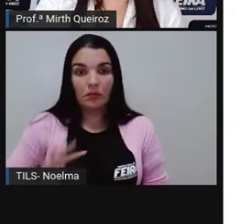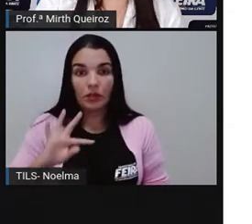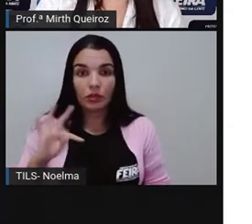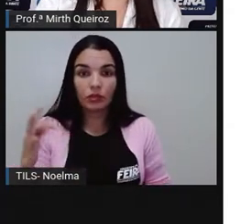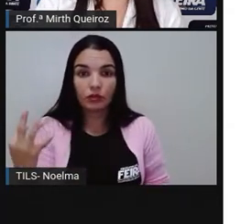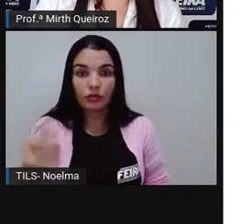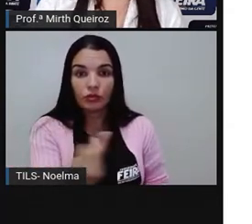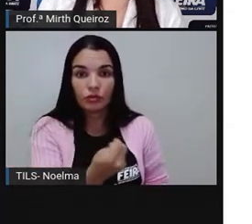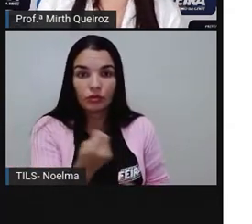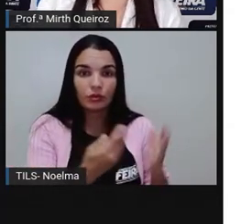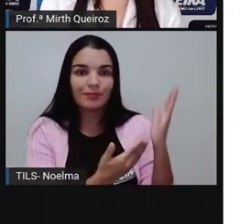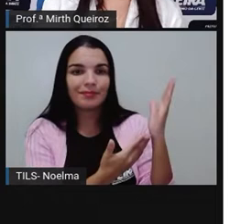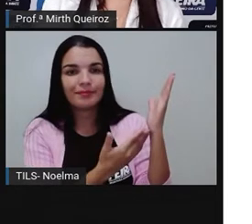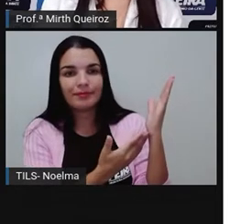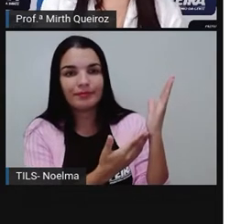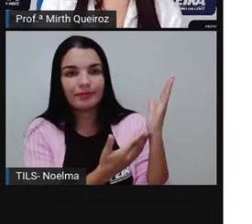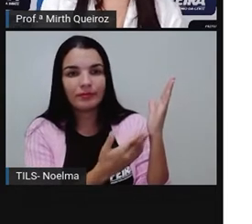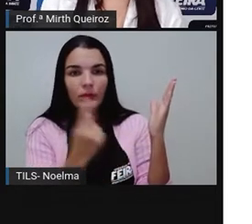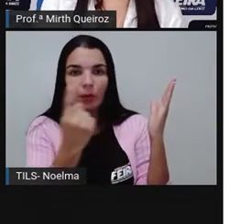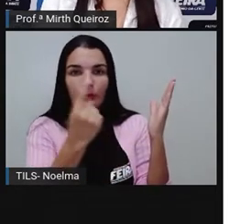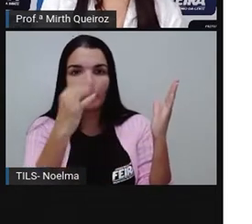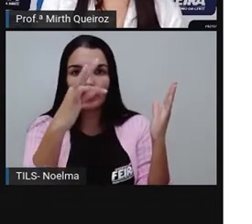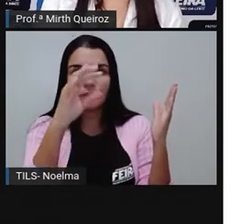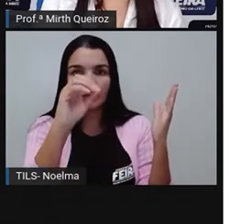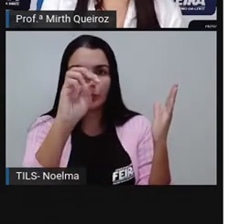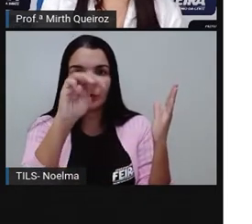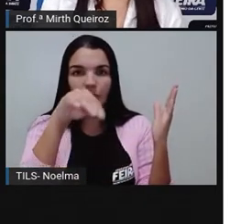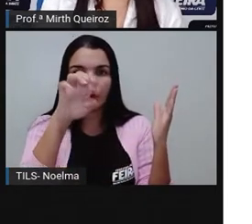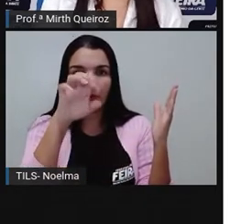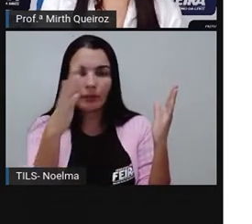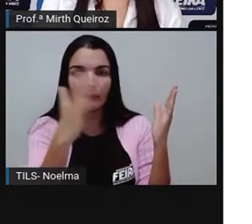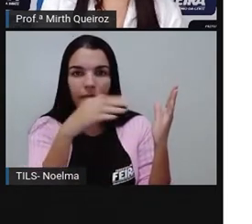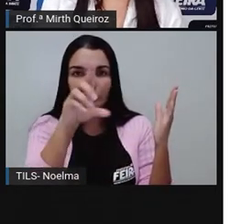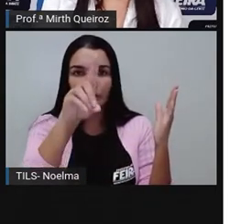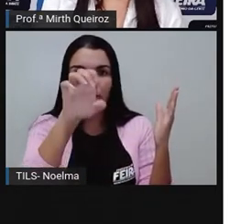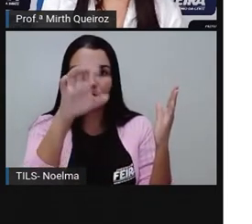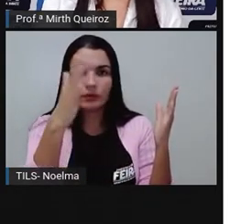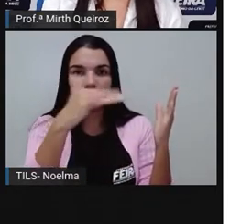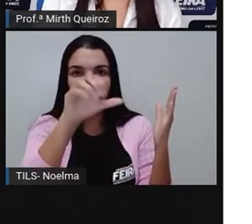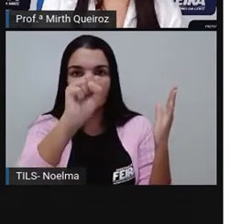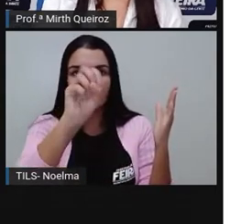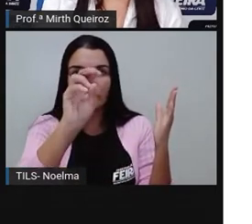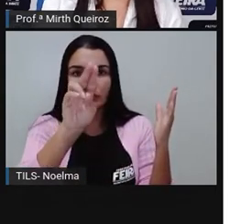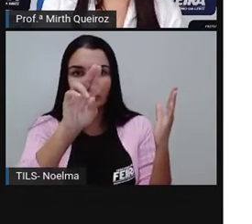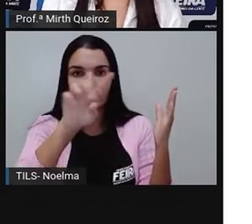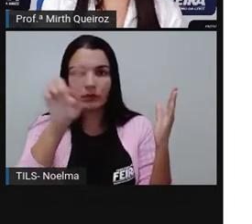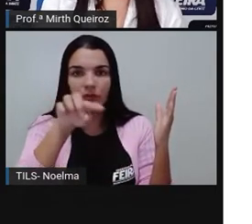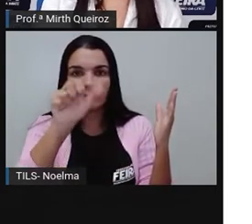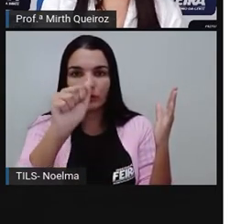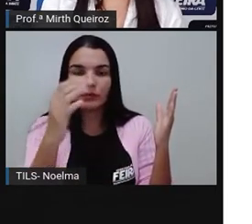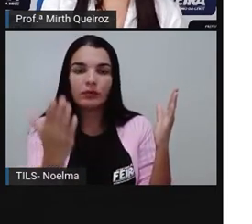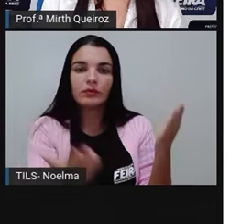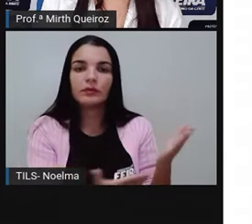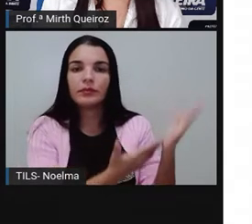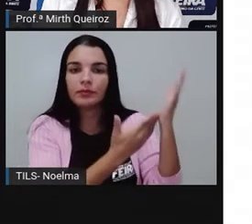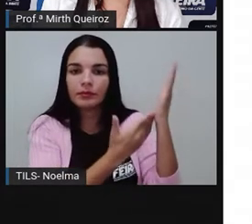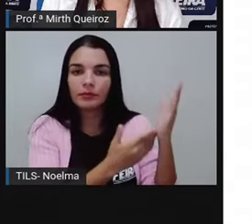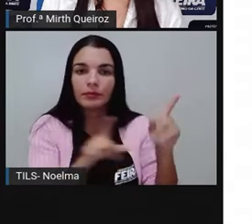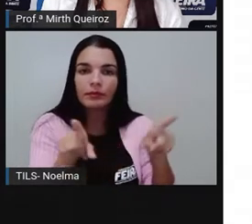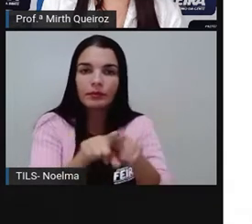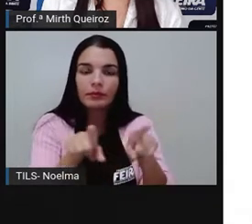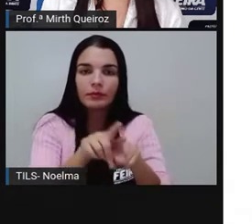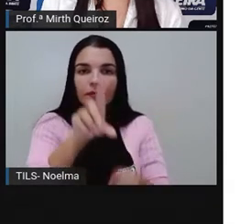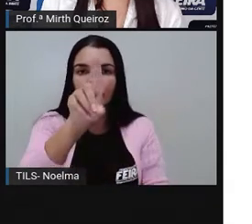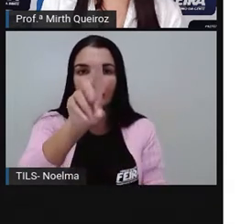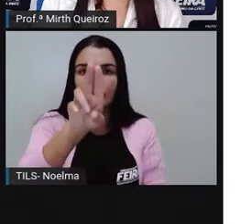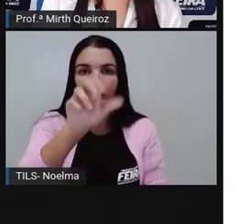esses governadores? Nós tínhamos Tomé de Sousa, que foi aí o primeiro governador geral, Duarte da